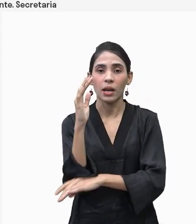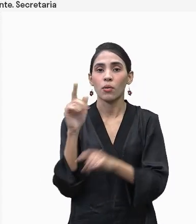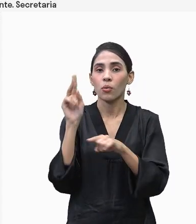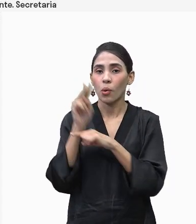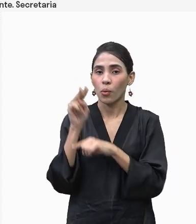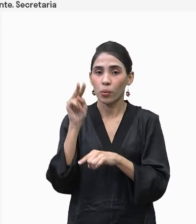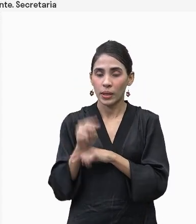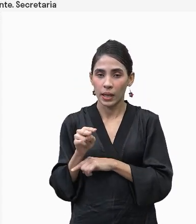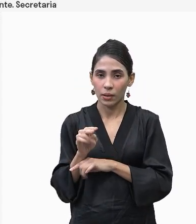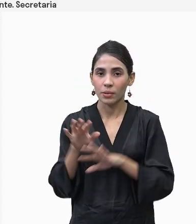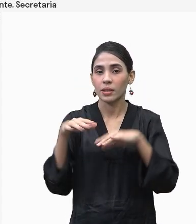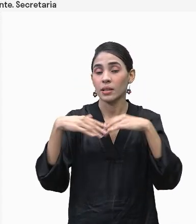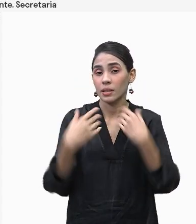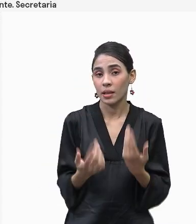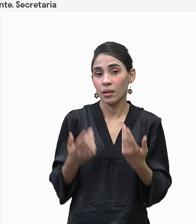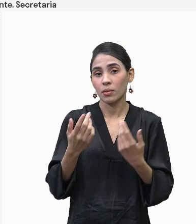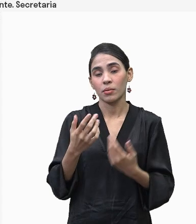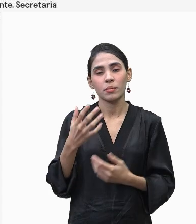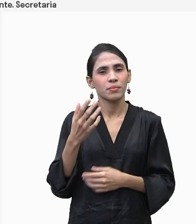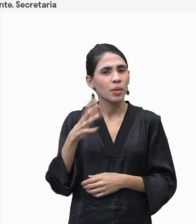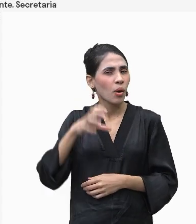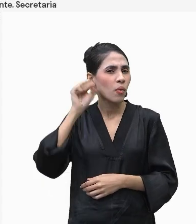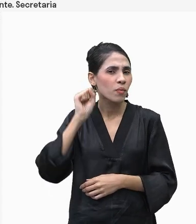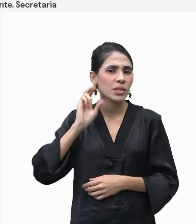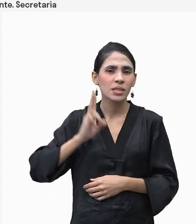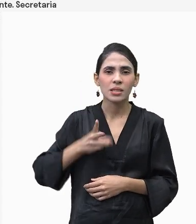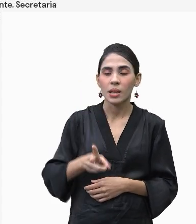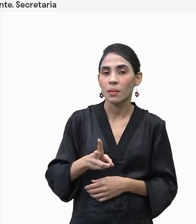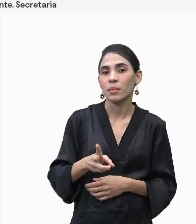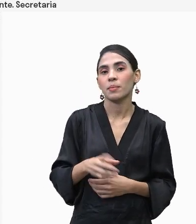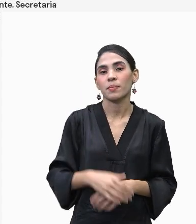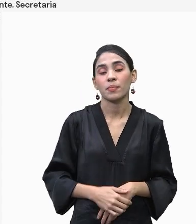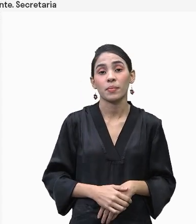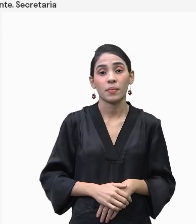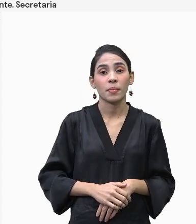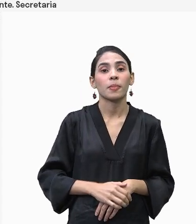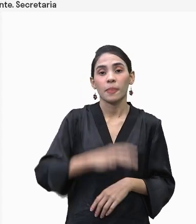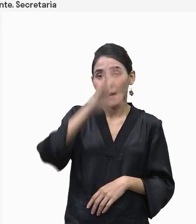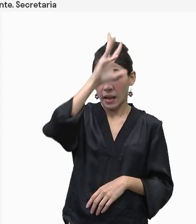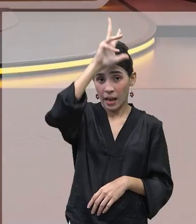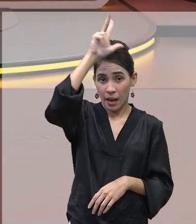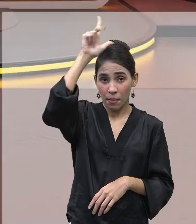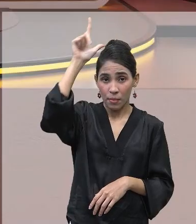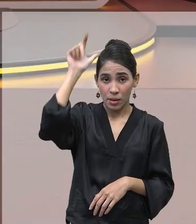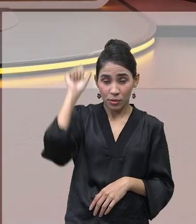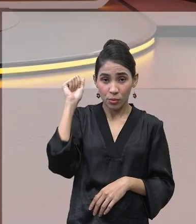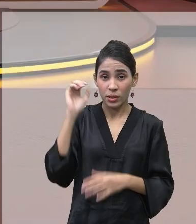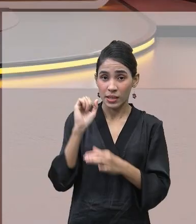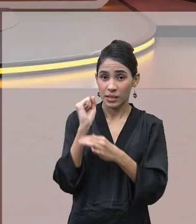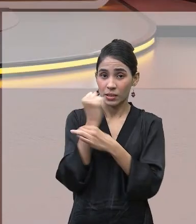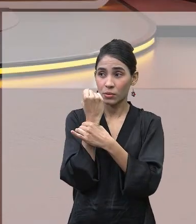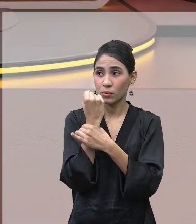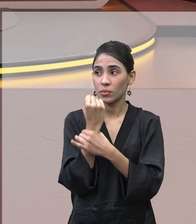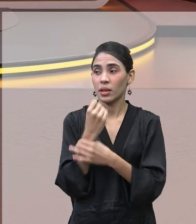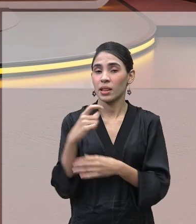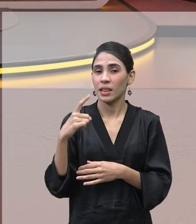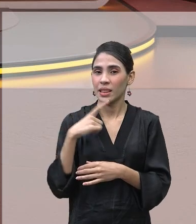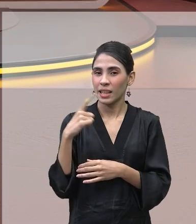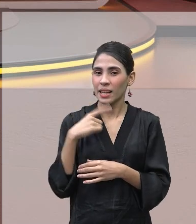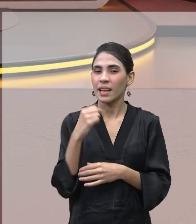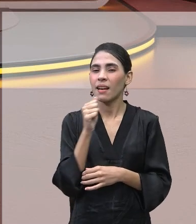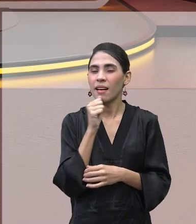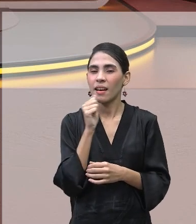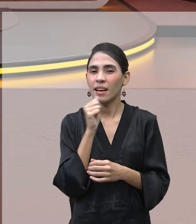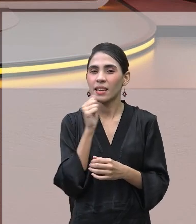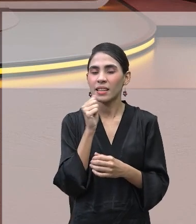conservação. Então, a gente sempre ouve falar que a Amazônia em pé guarda ainda segredos